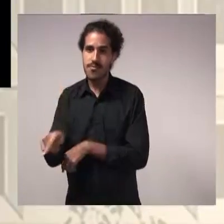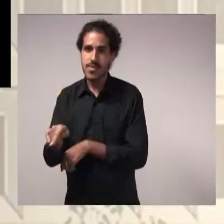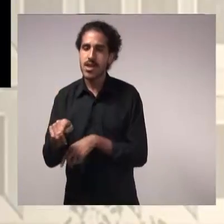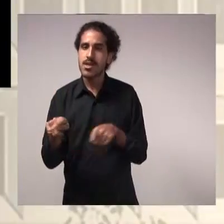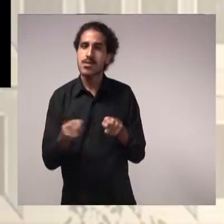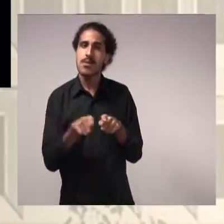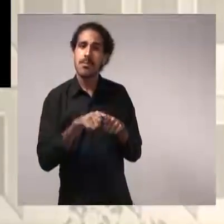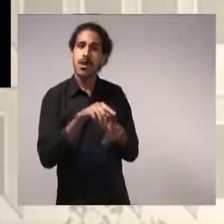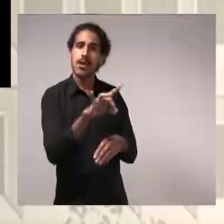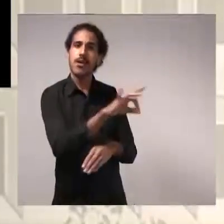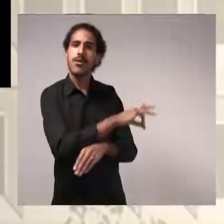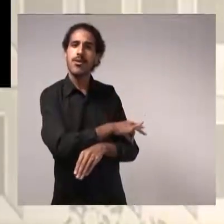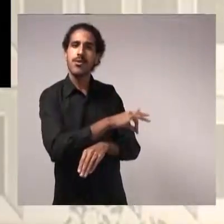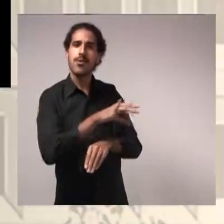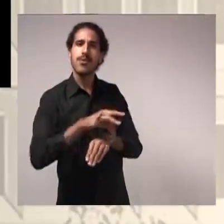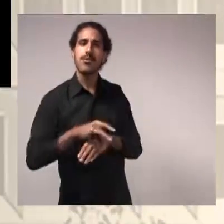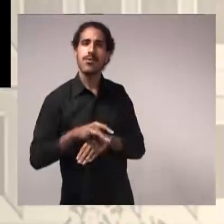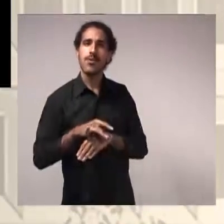arquitetura